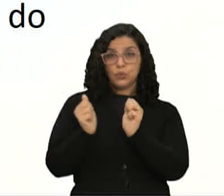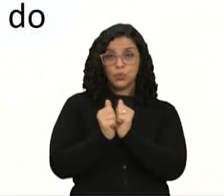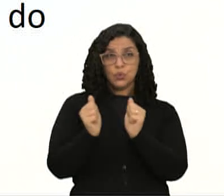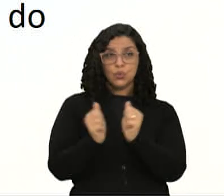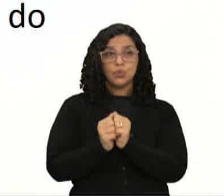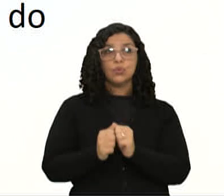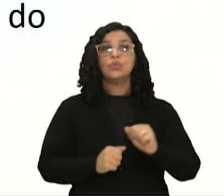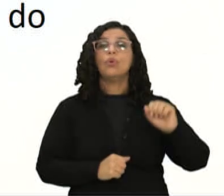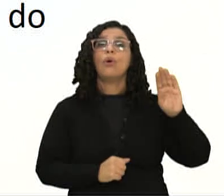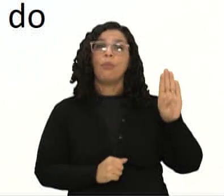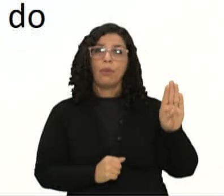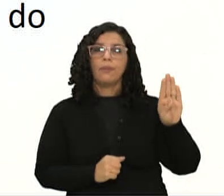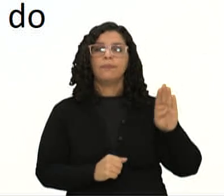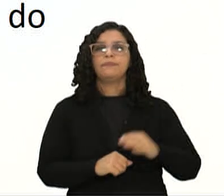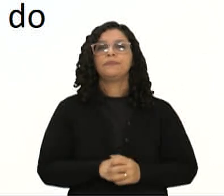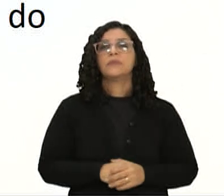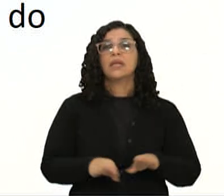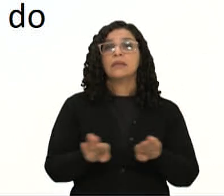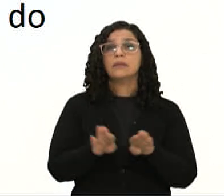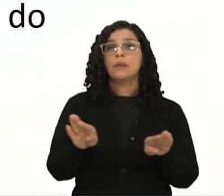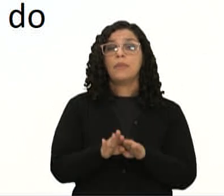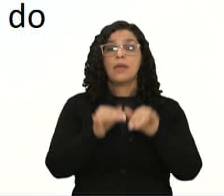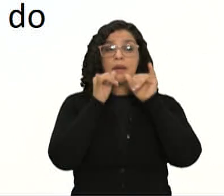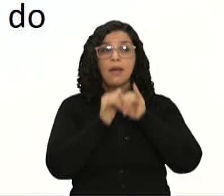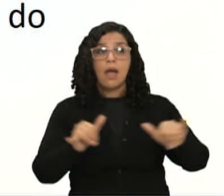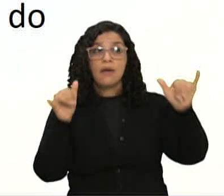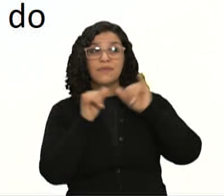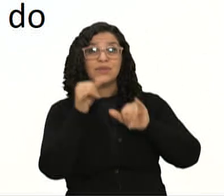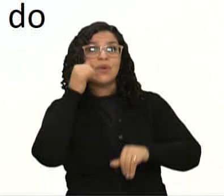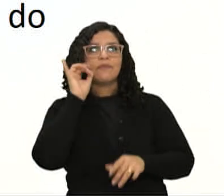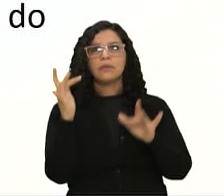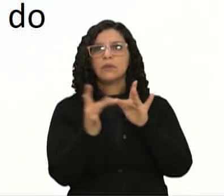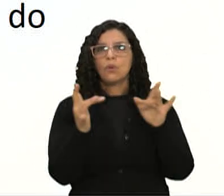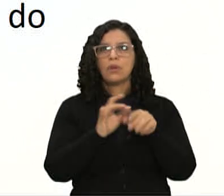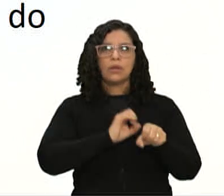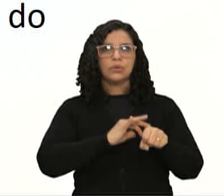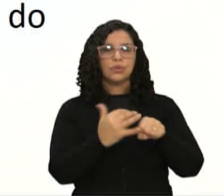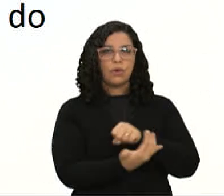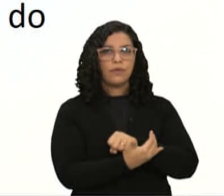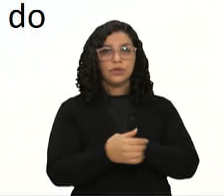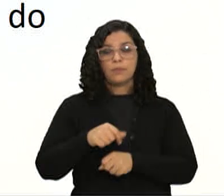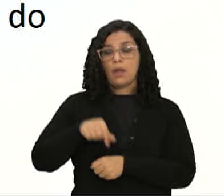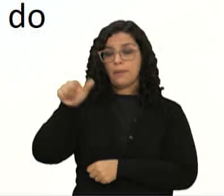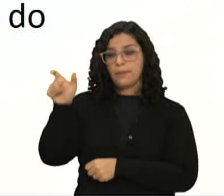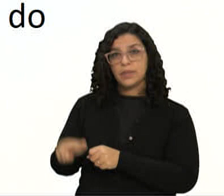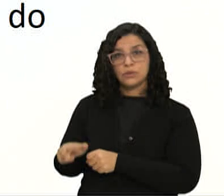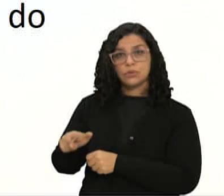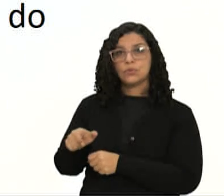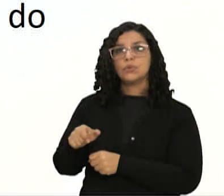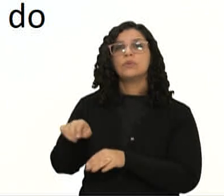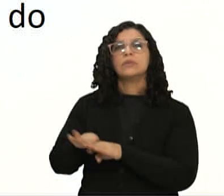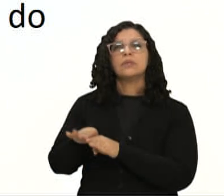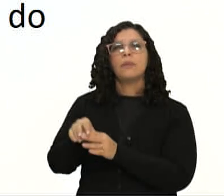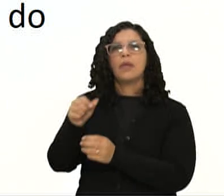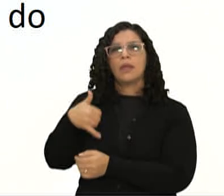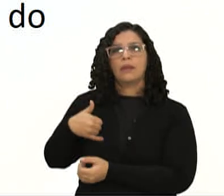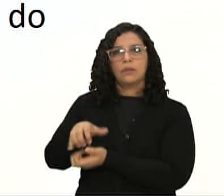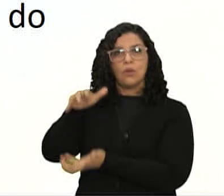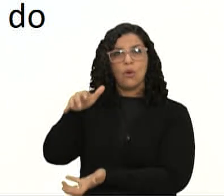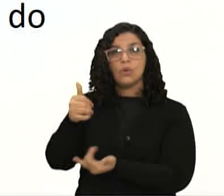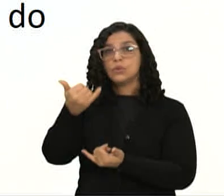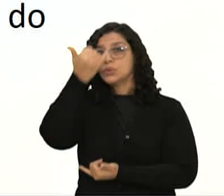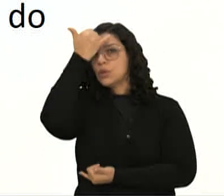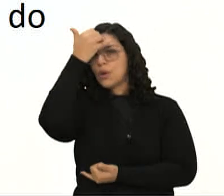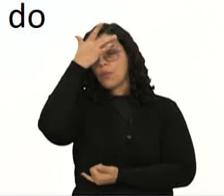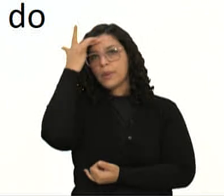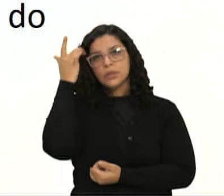Ou a letra B, orientações de prevenção do COVID-19 para idosos e pessoas do grupo de risco.